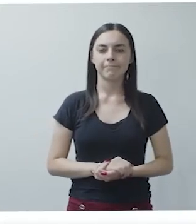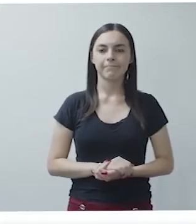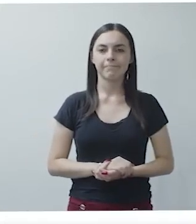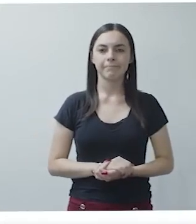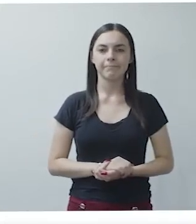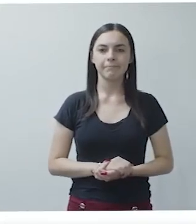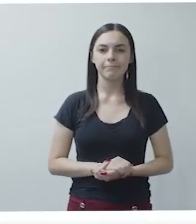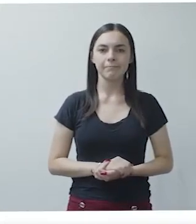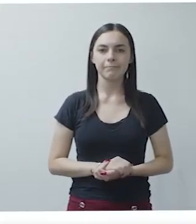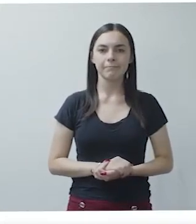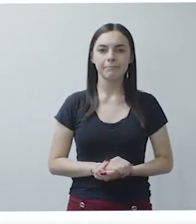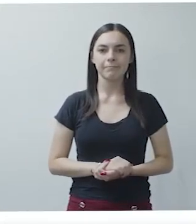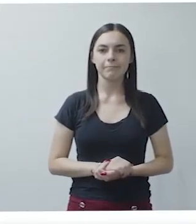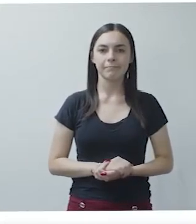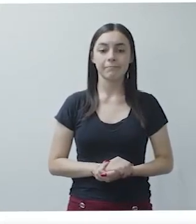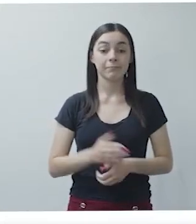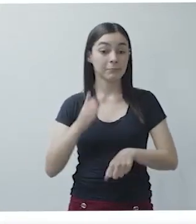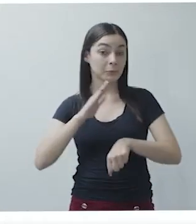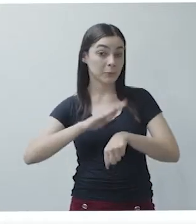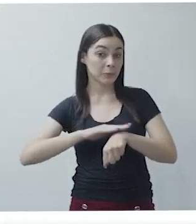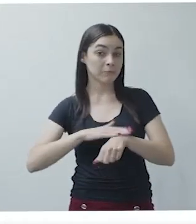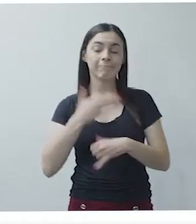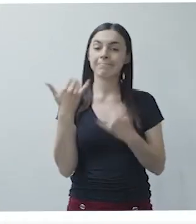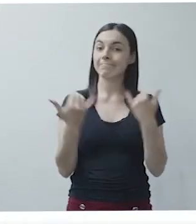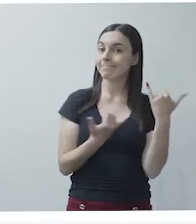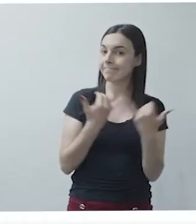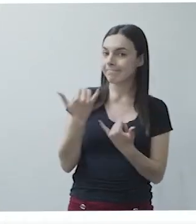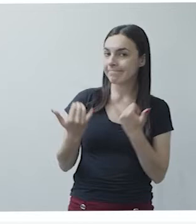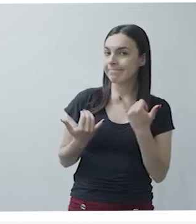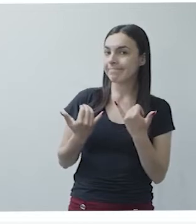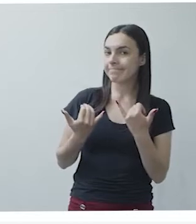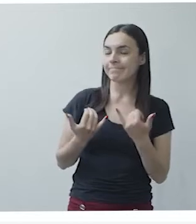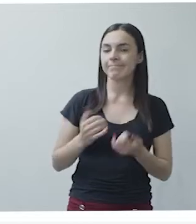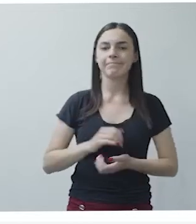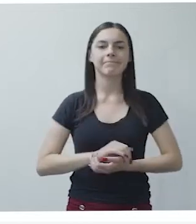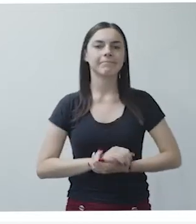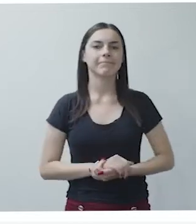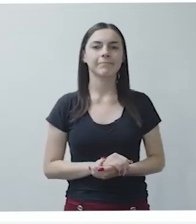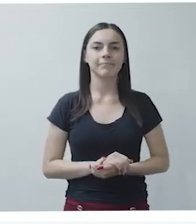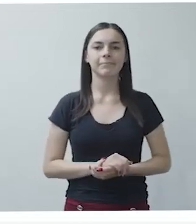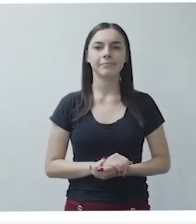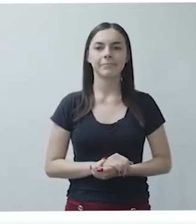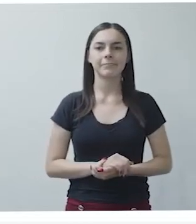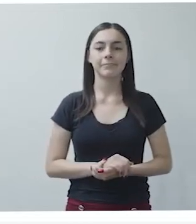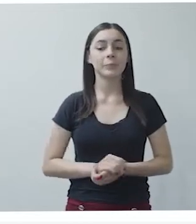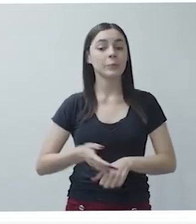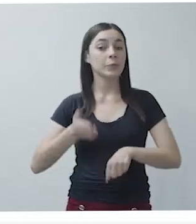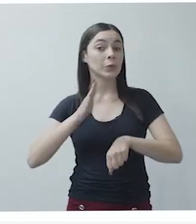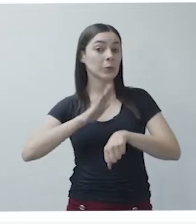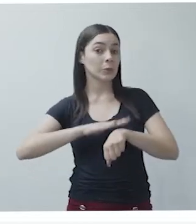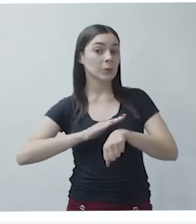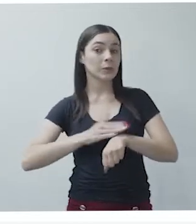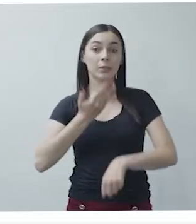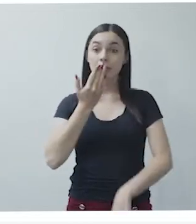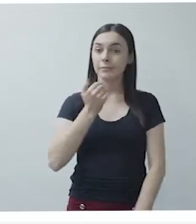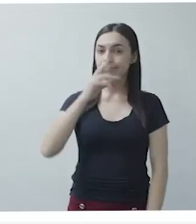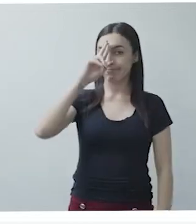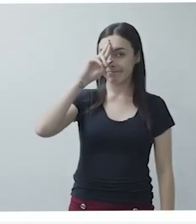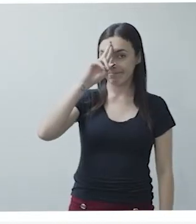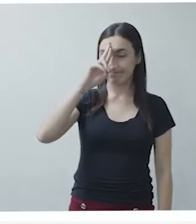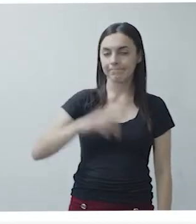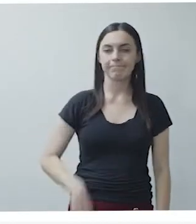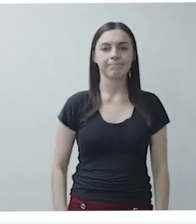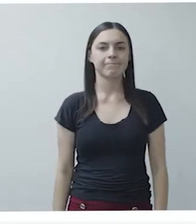Também o momento para brincar. E também o momento para almoçar,